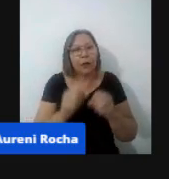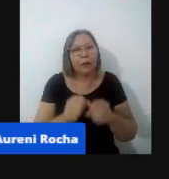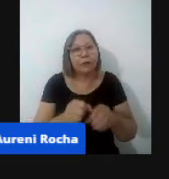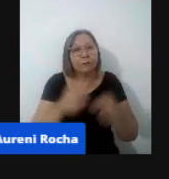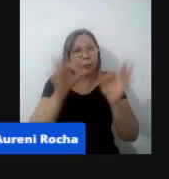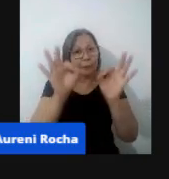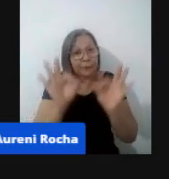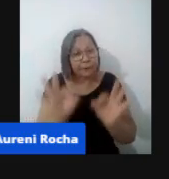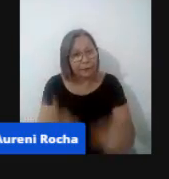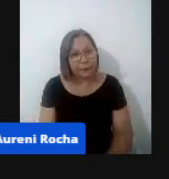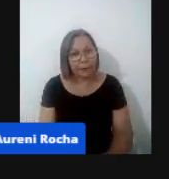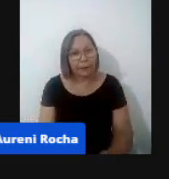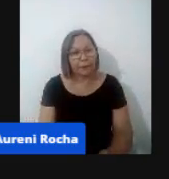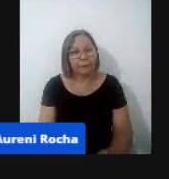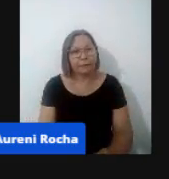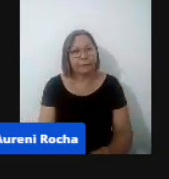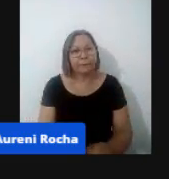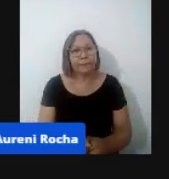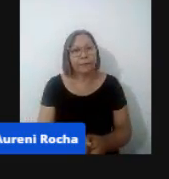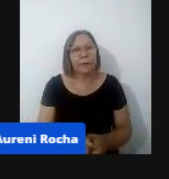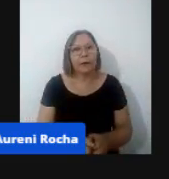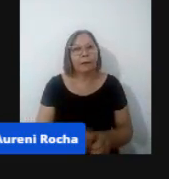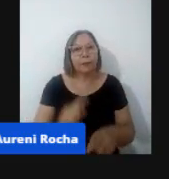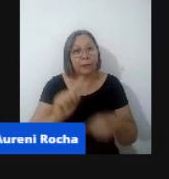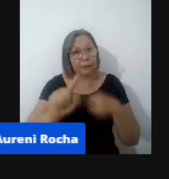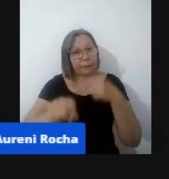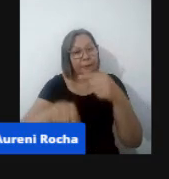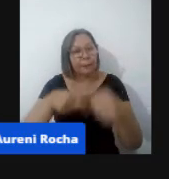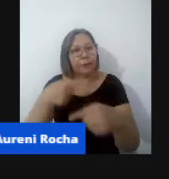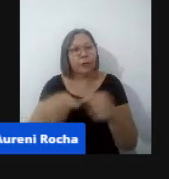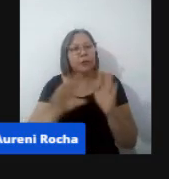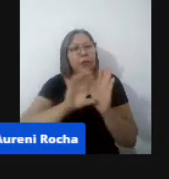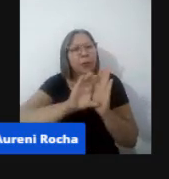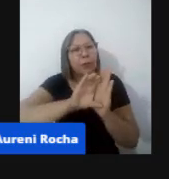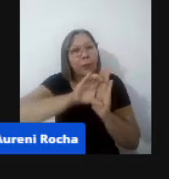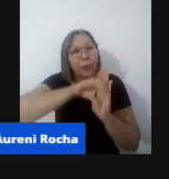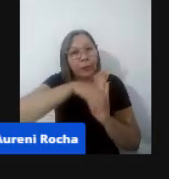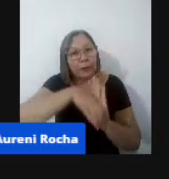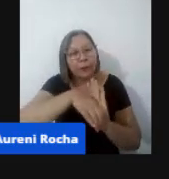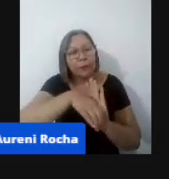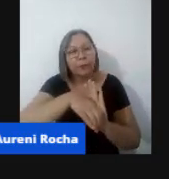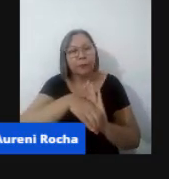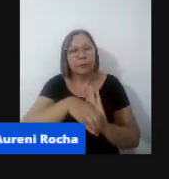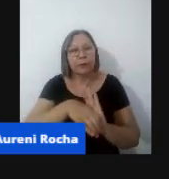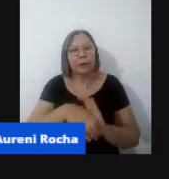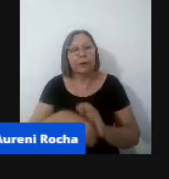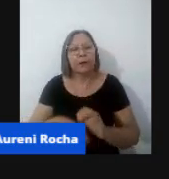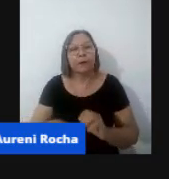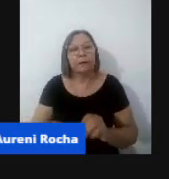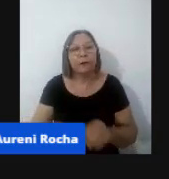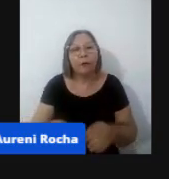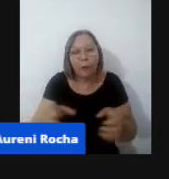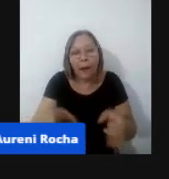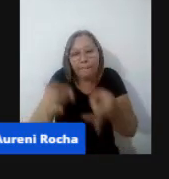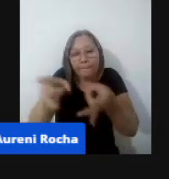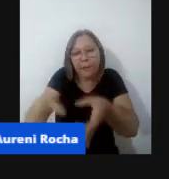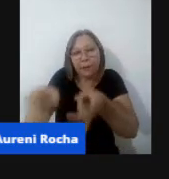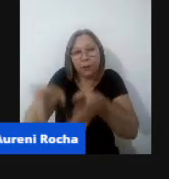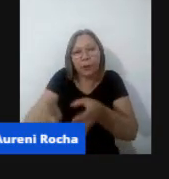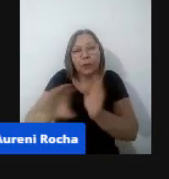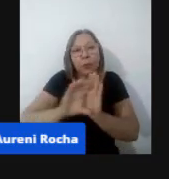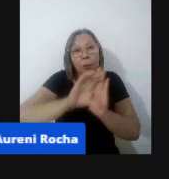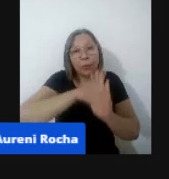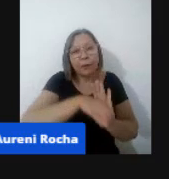apresentar. Daqui a pouco, no próximo conteúdo, eu também vou ser obrigada a deixar uma outra base de